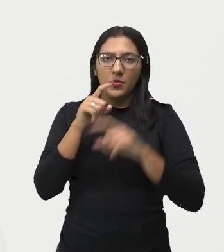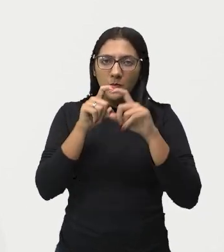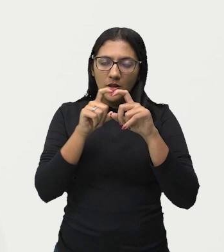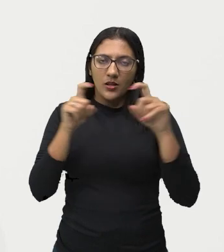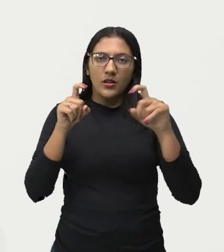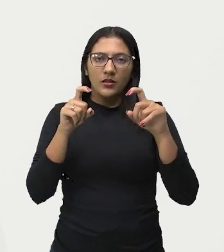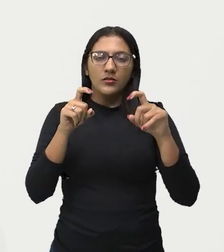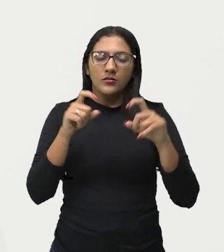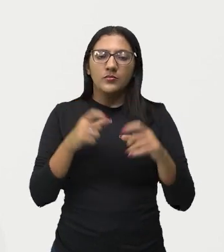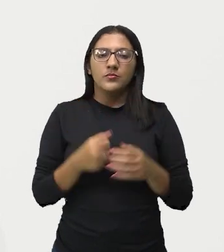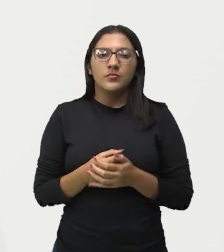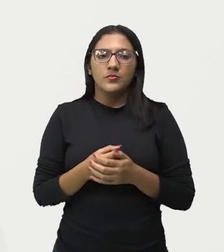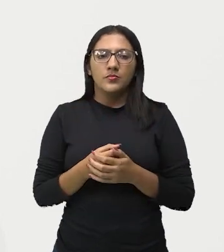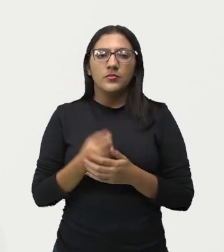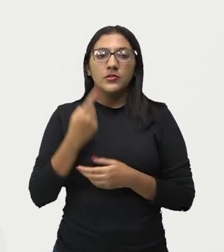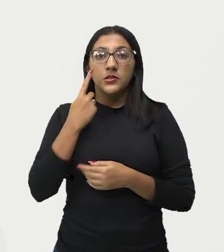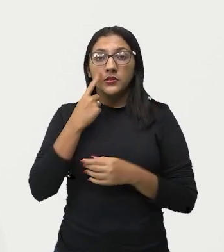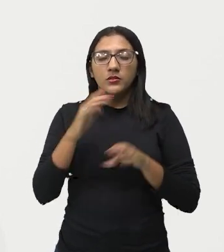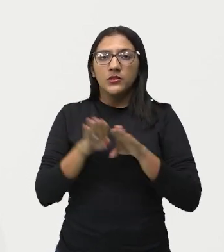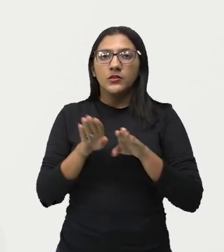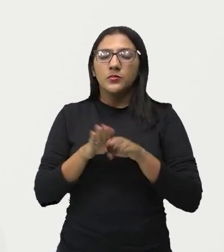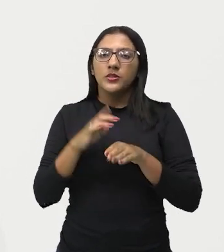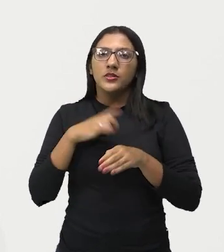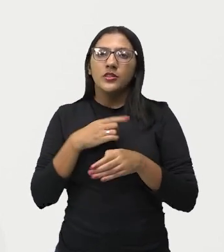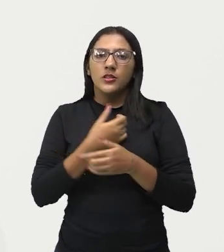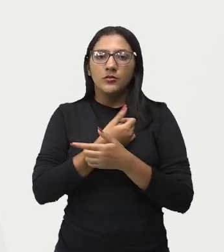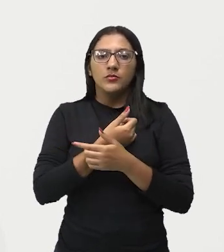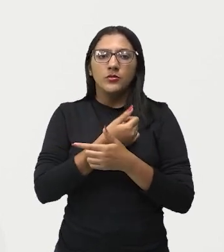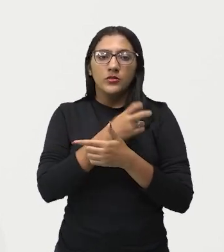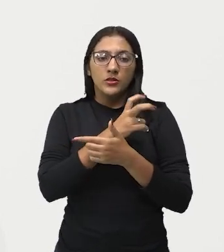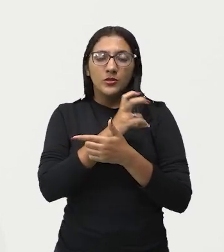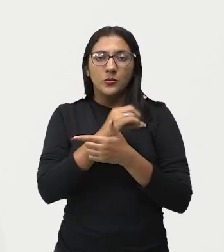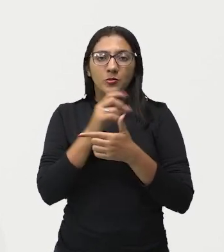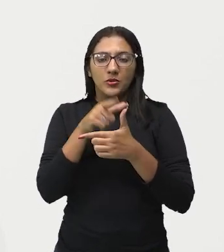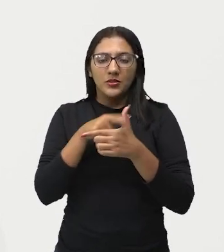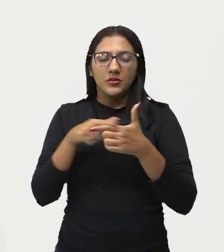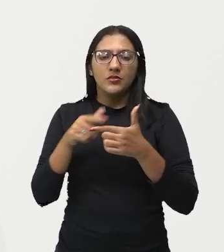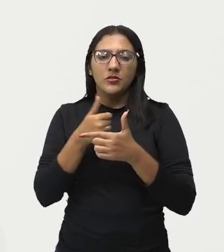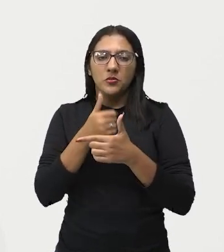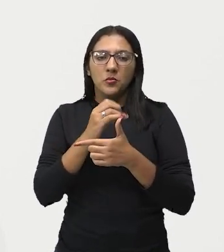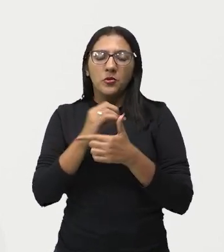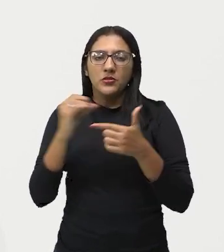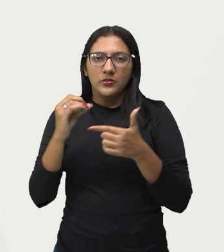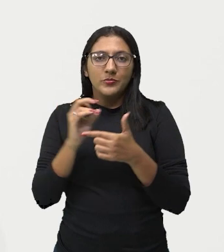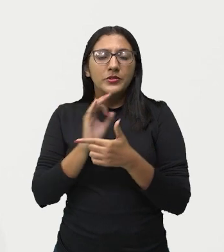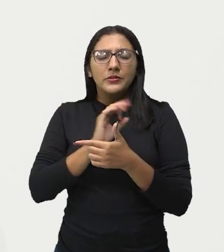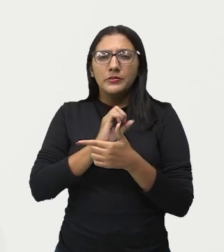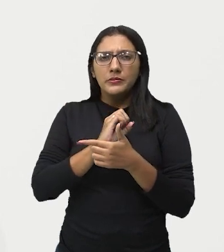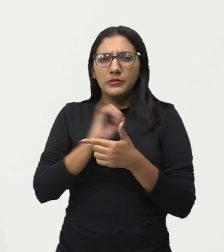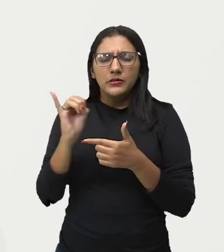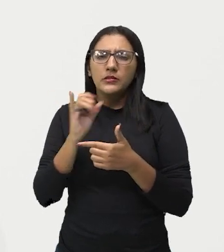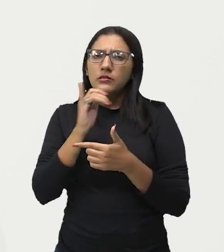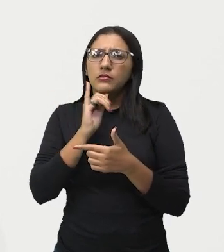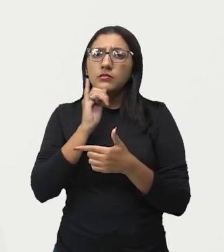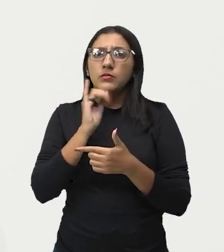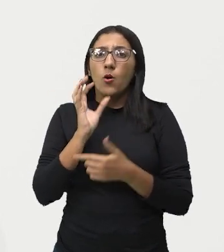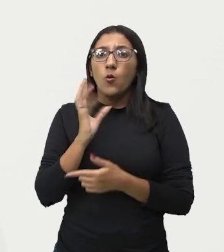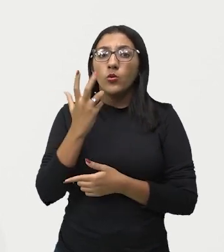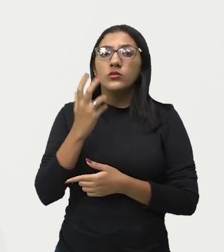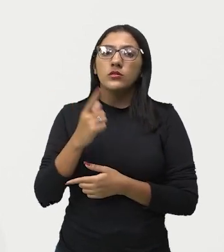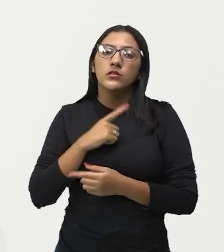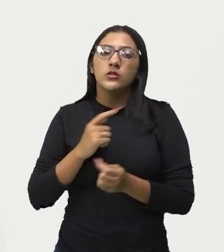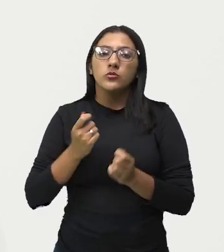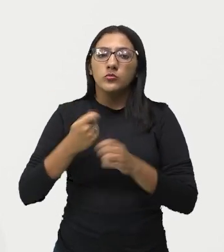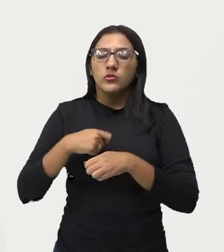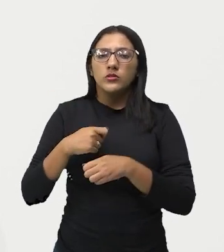multiplicação. E temos uma divisão por 100, tá legal? Então, sempre que isso acontecer, você pode simplificar os